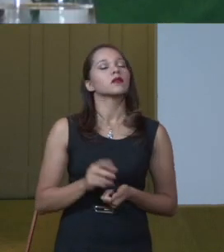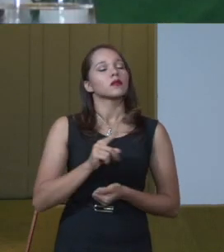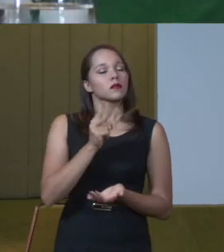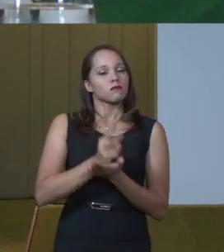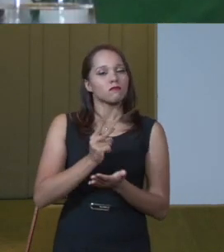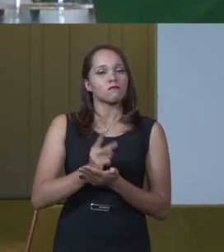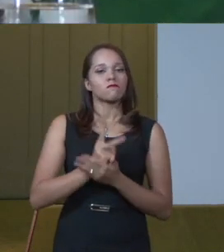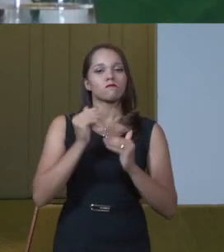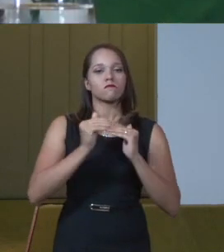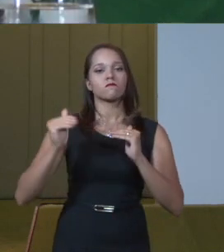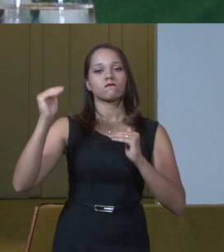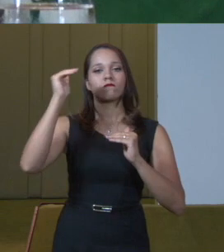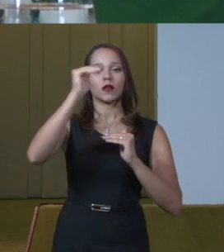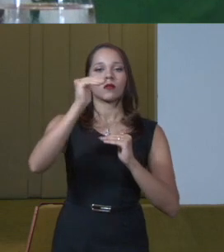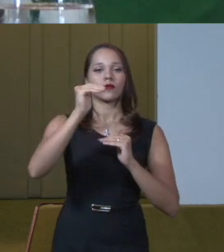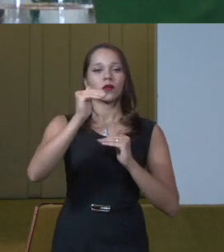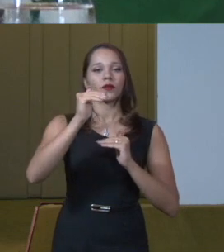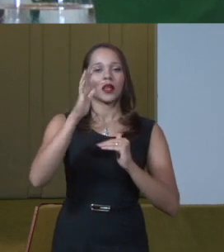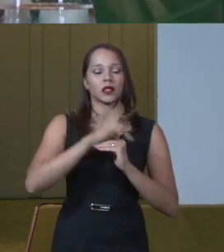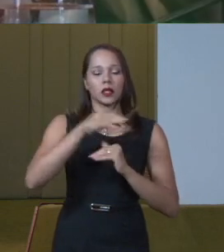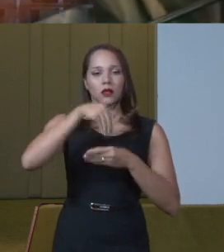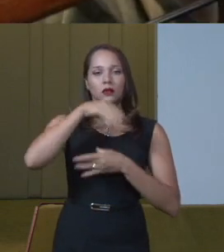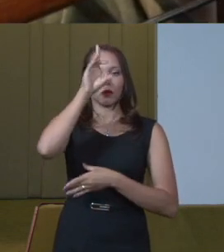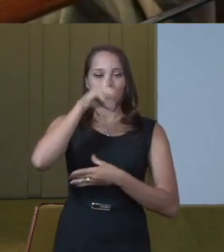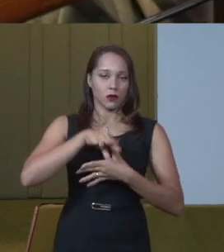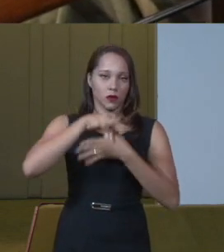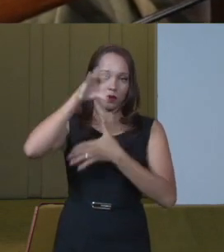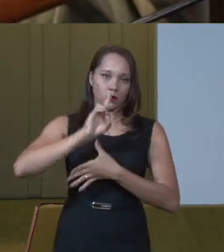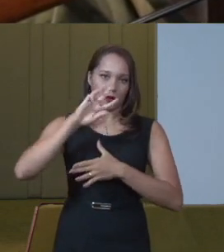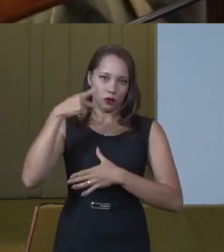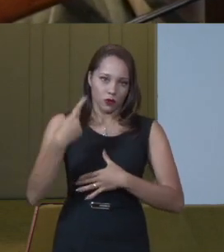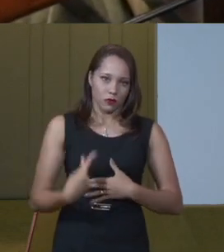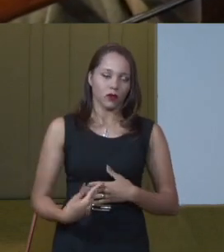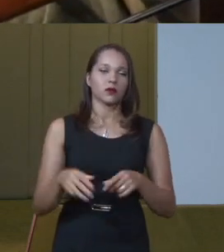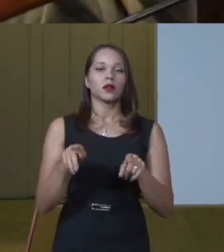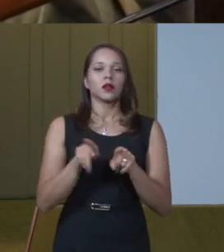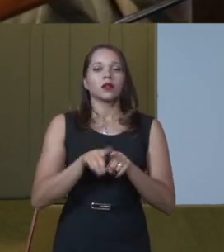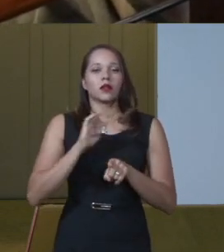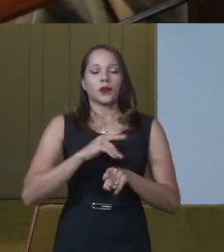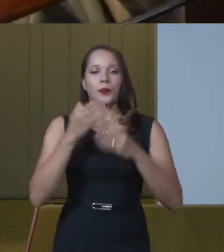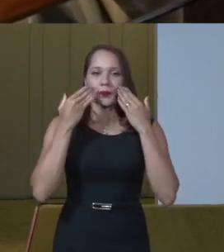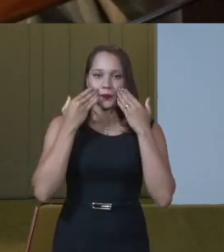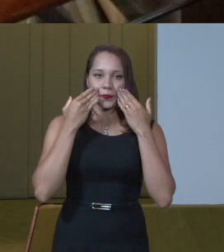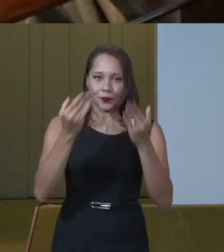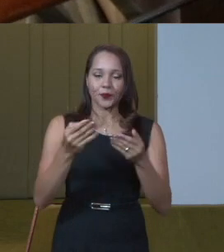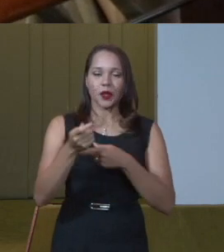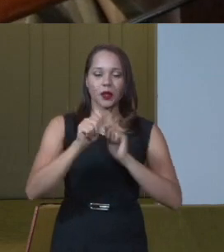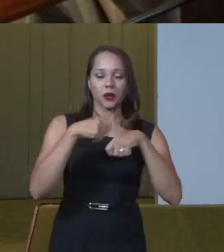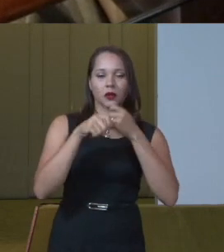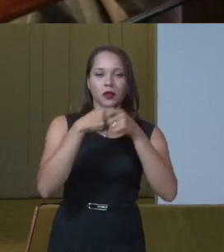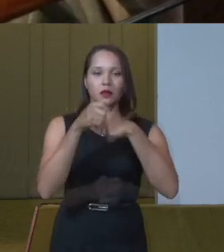nas discussões do Conselho de Direitos Humanos, inclusive no que respeita à apresentação e negociação de resoluções.